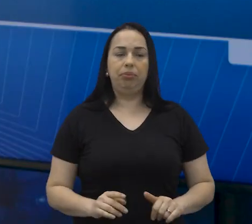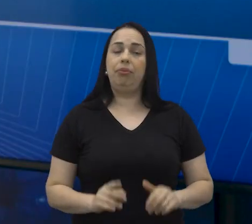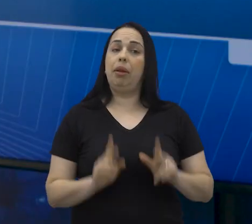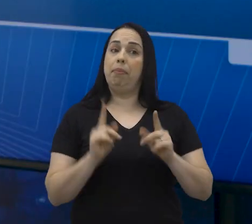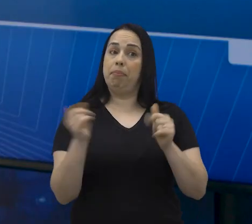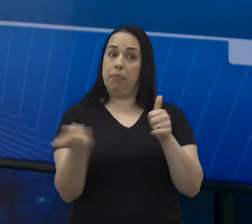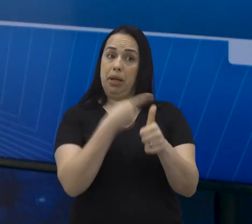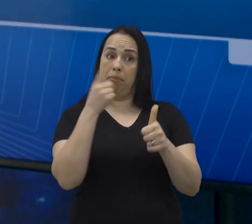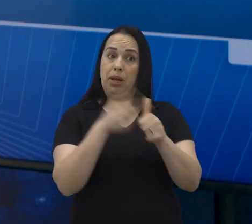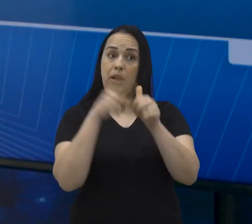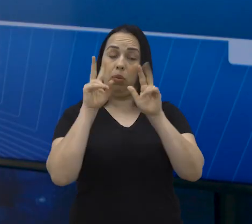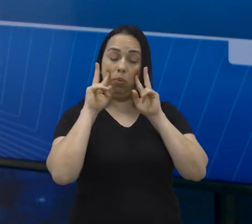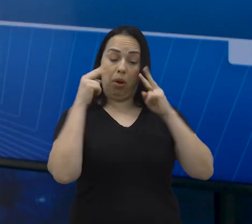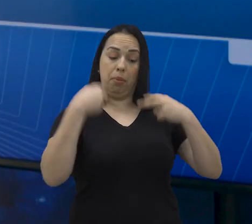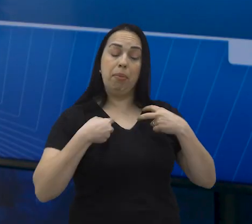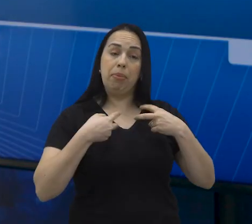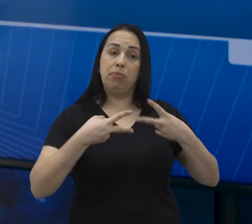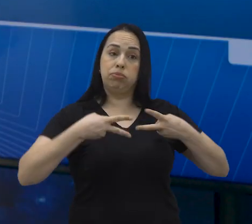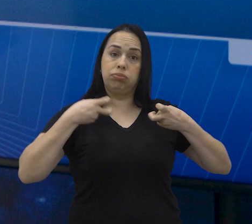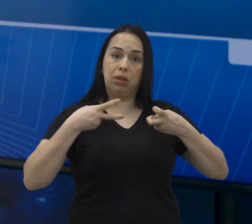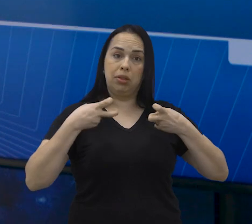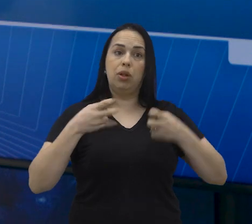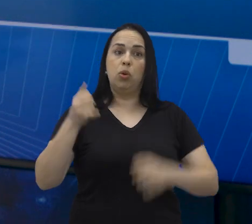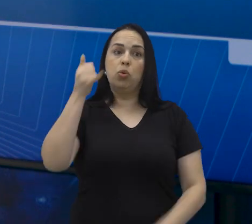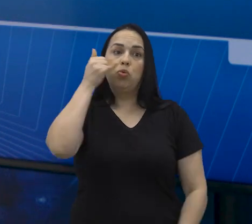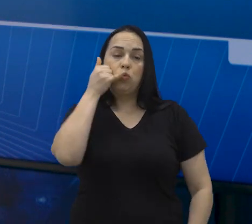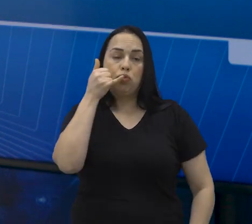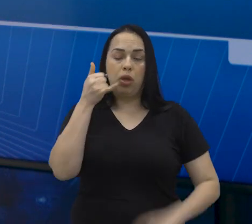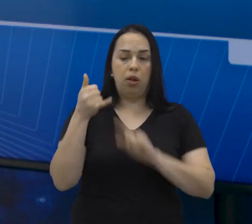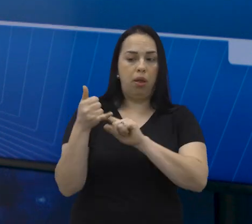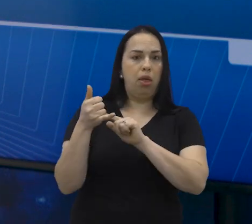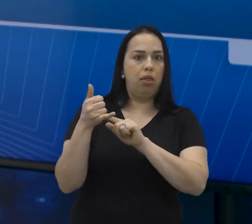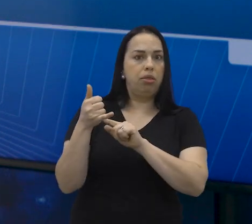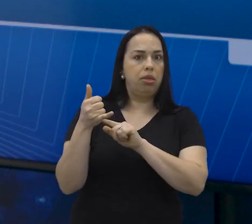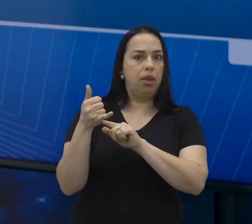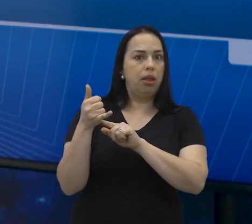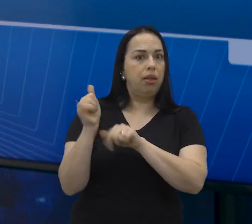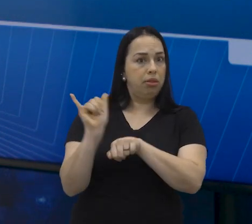se auto-perceber, né? O próprio celular tem alguns